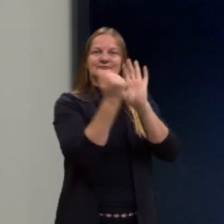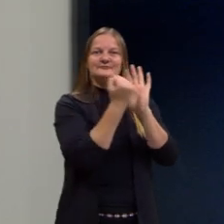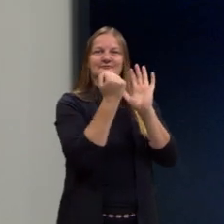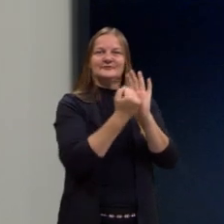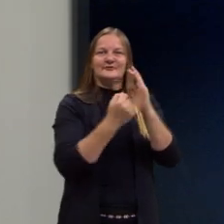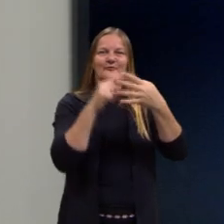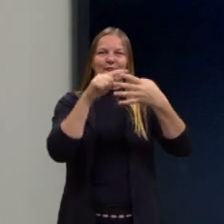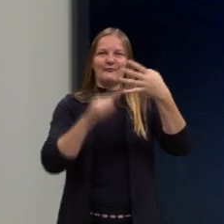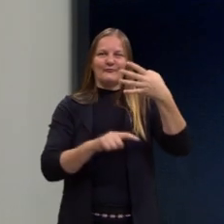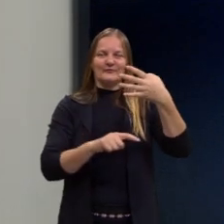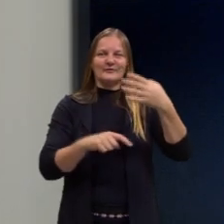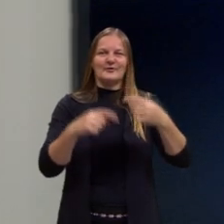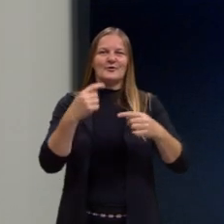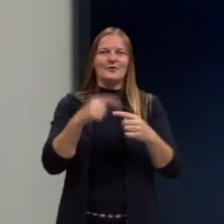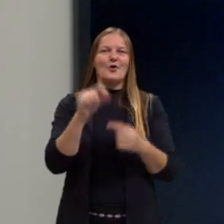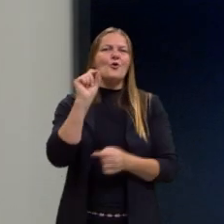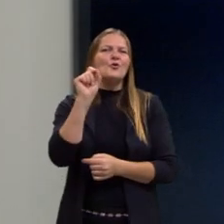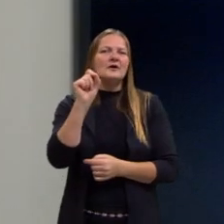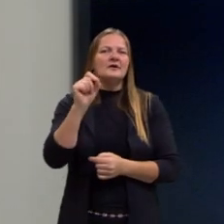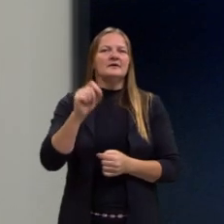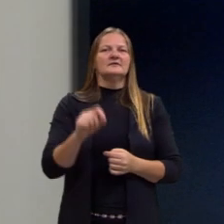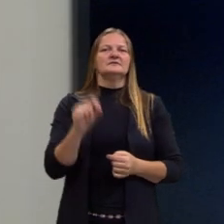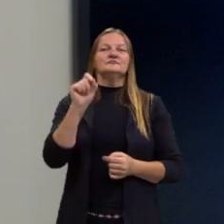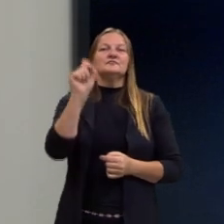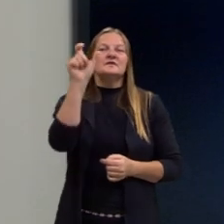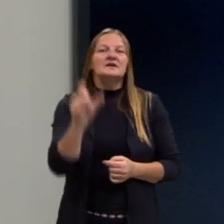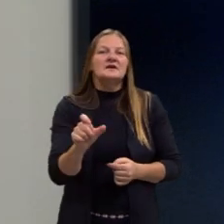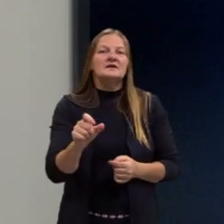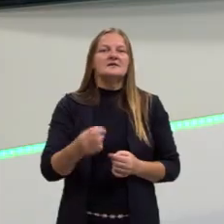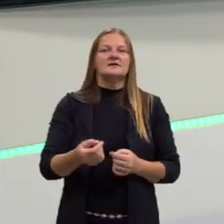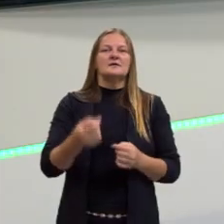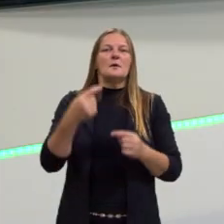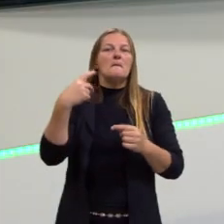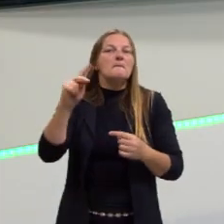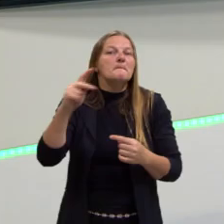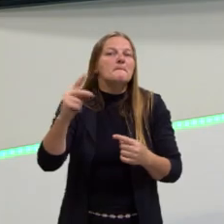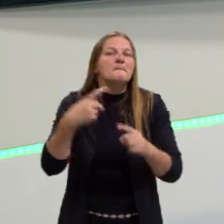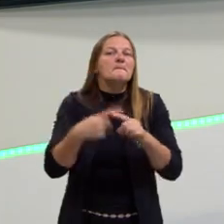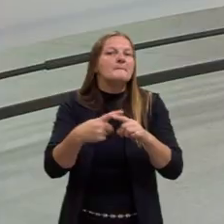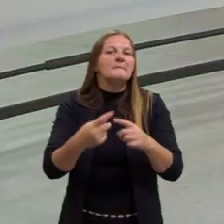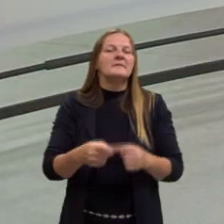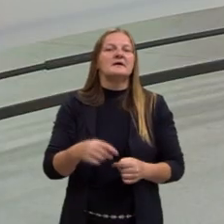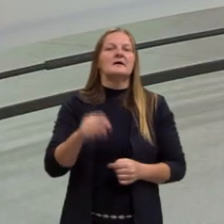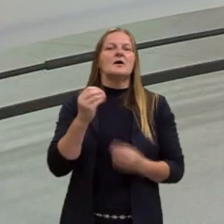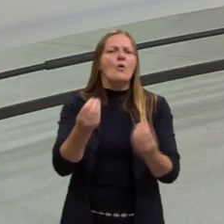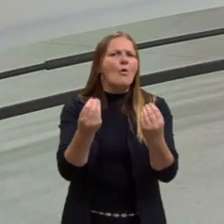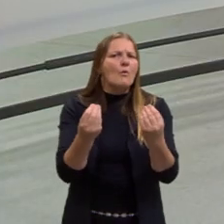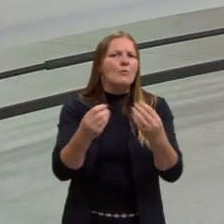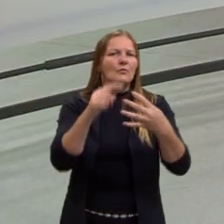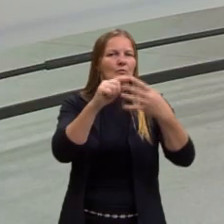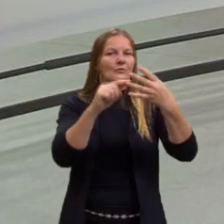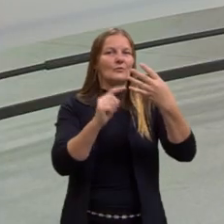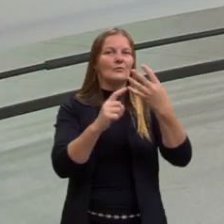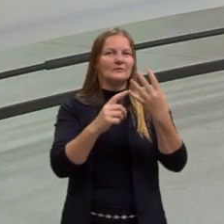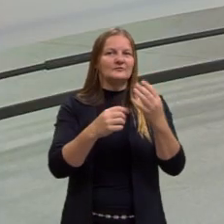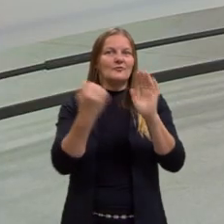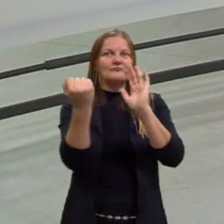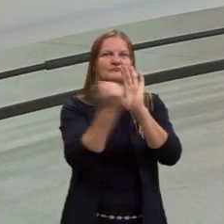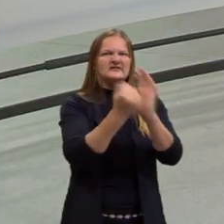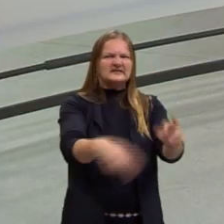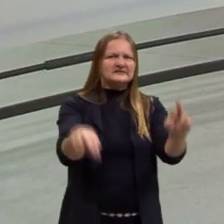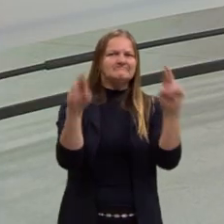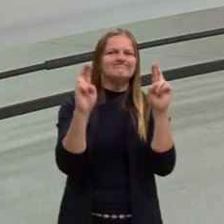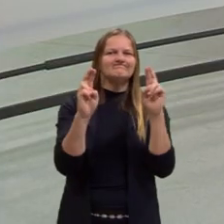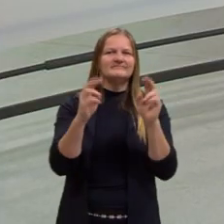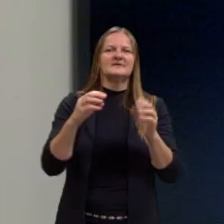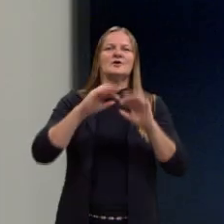Para quê E como E é assim que eu concluo o meu texto dissertativo-argumentativo